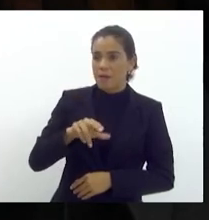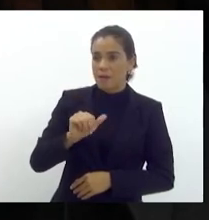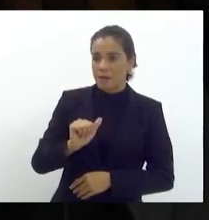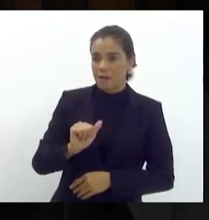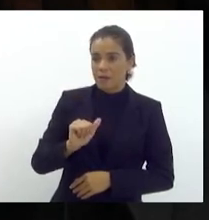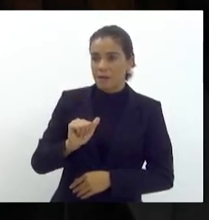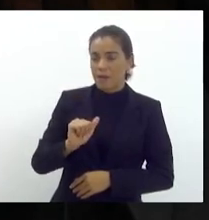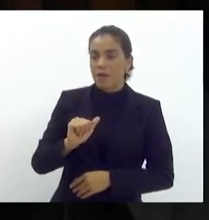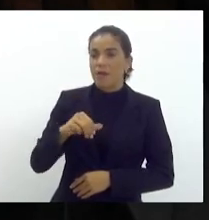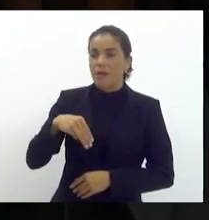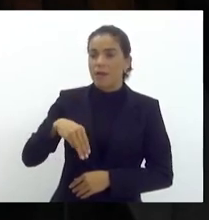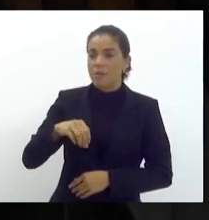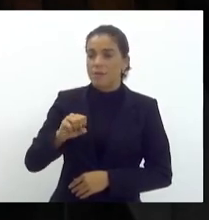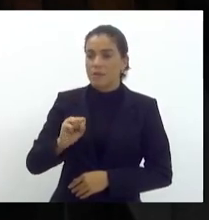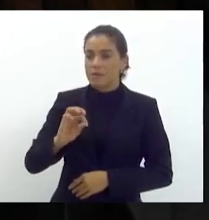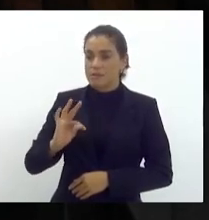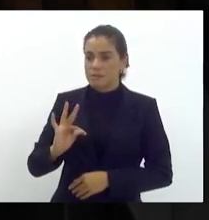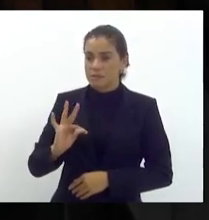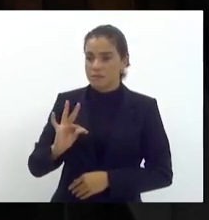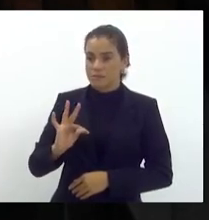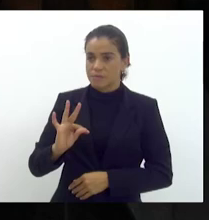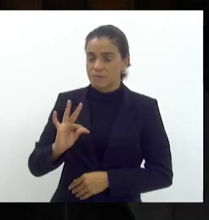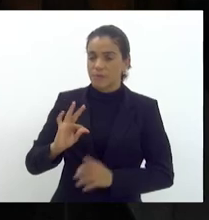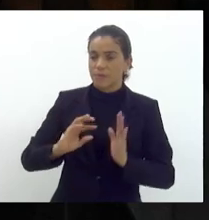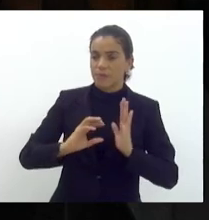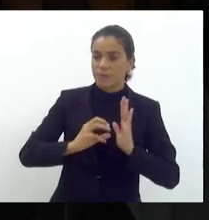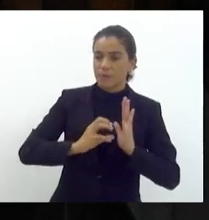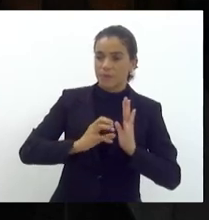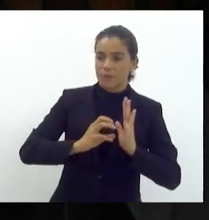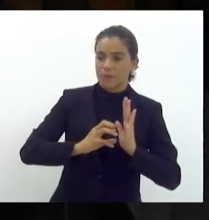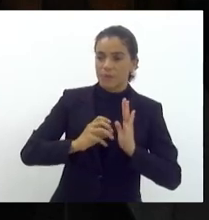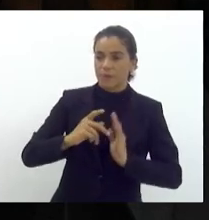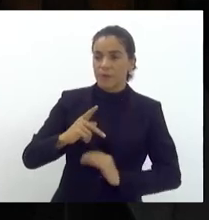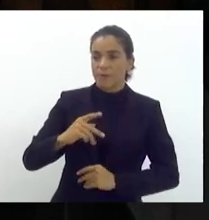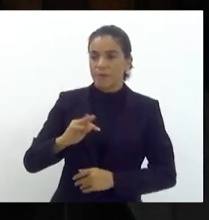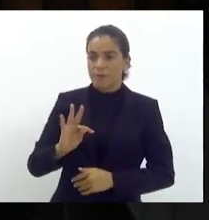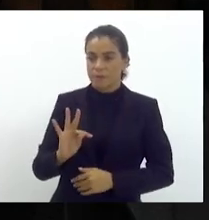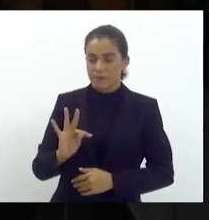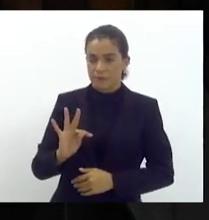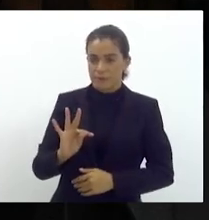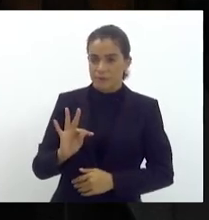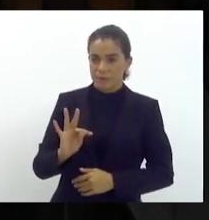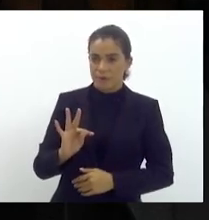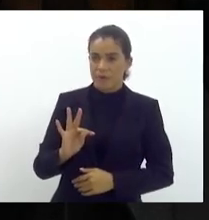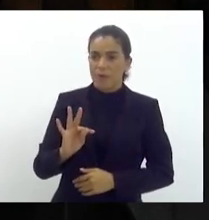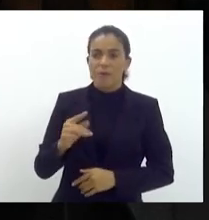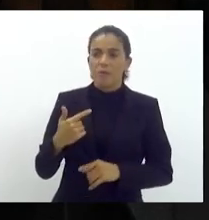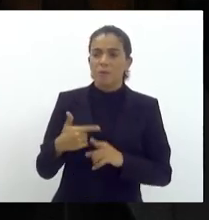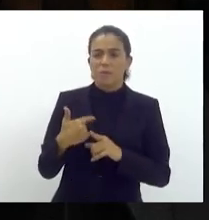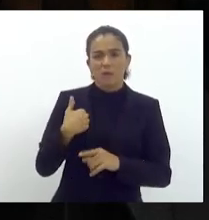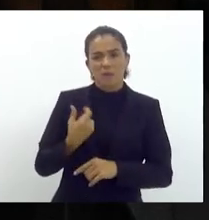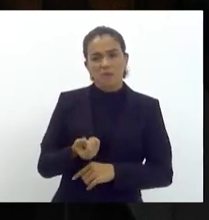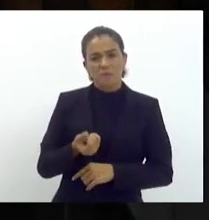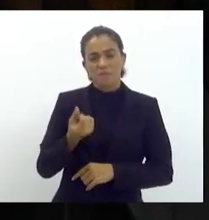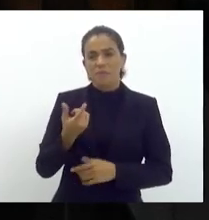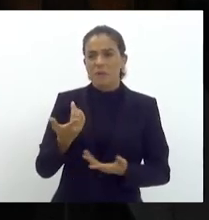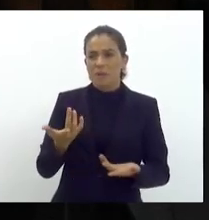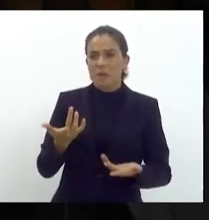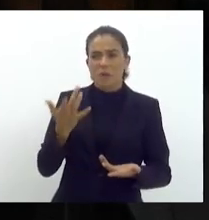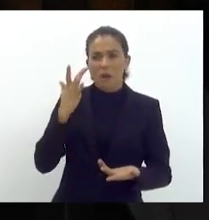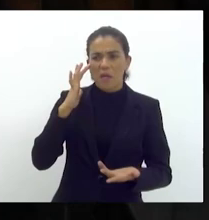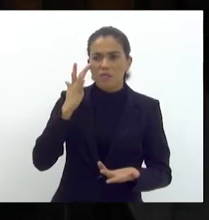MST do Partido dos Trabalhadores porque achei extremamente